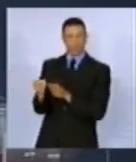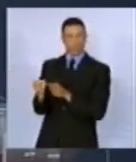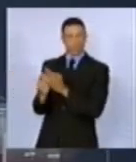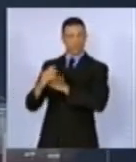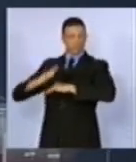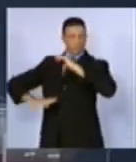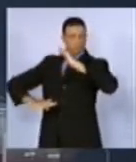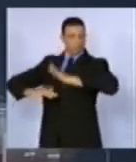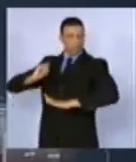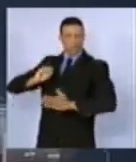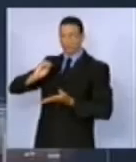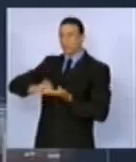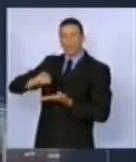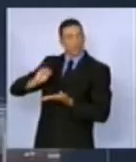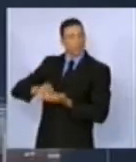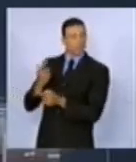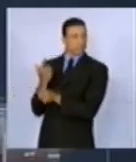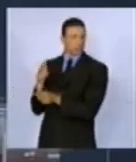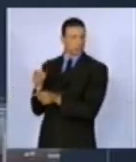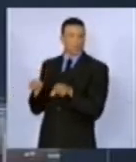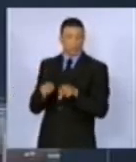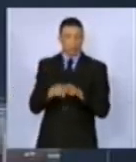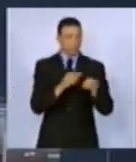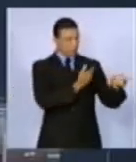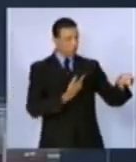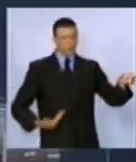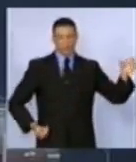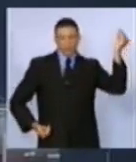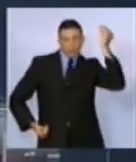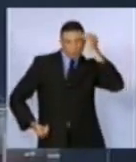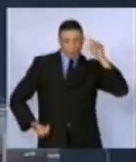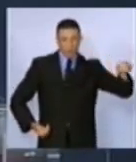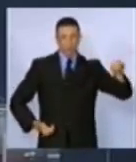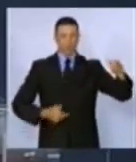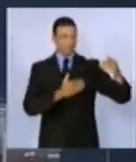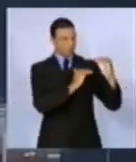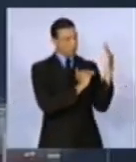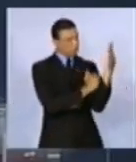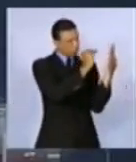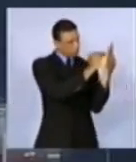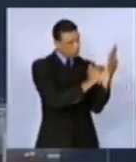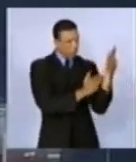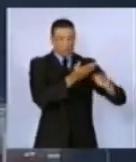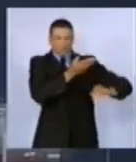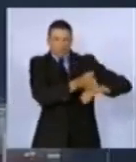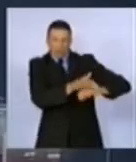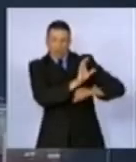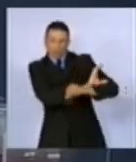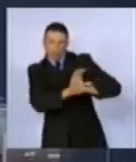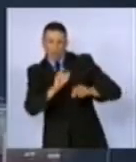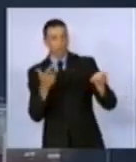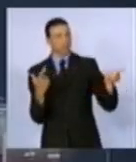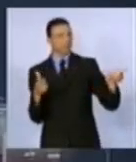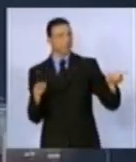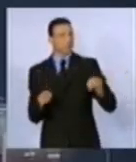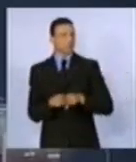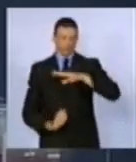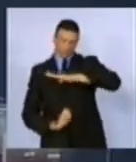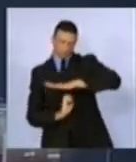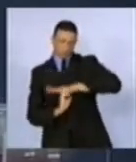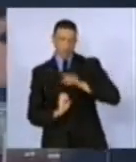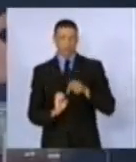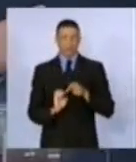qualificação e não e e o governo não tá oferecendo programa de qualificação esses programas ficam a cargo das empresas e do sistema